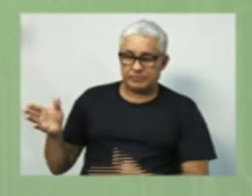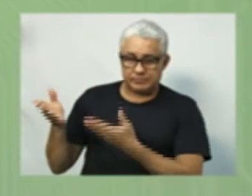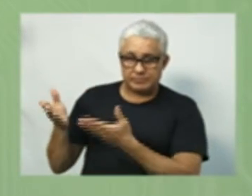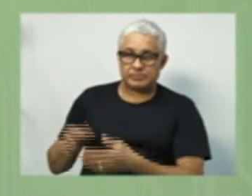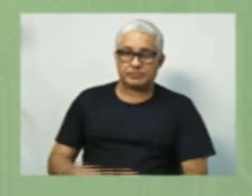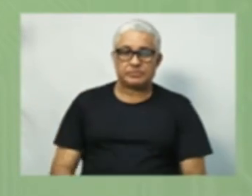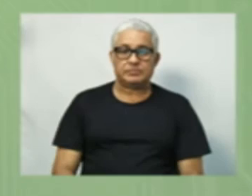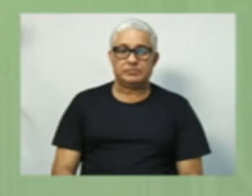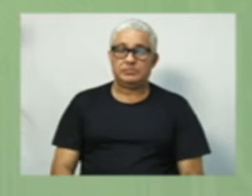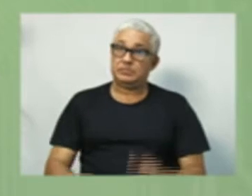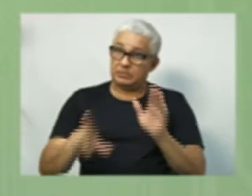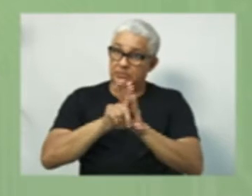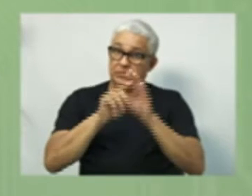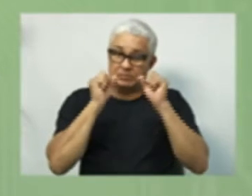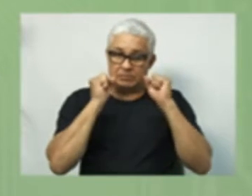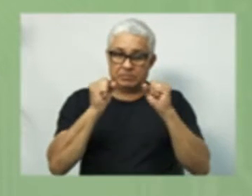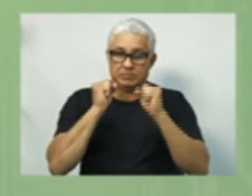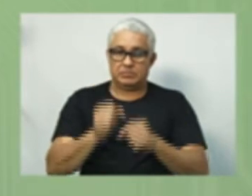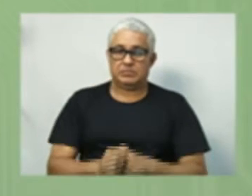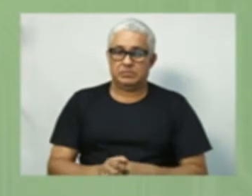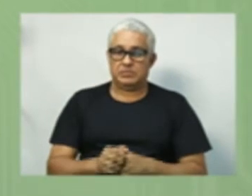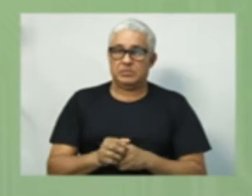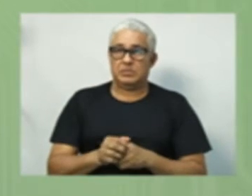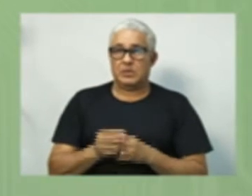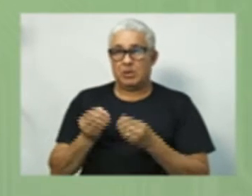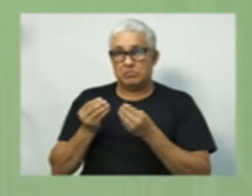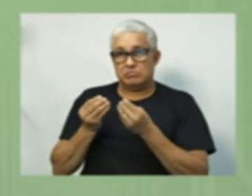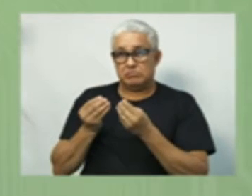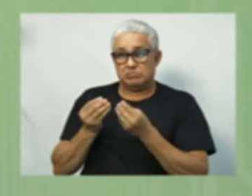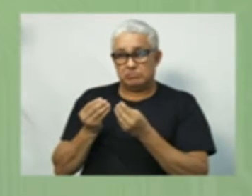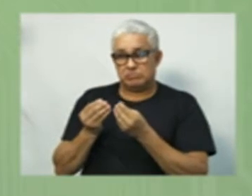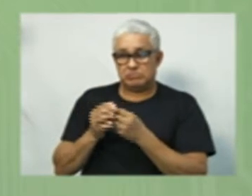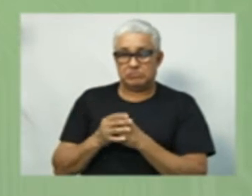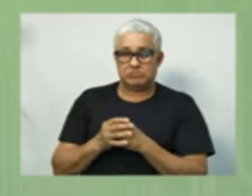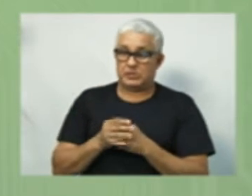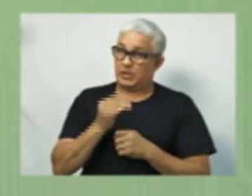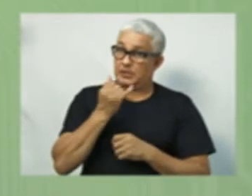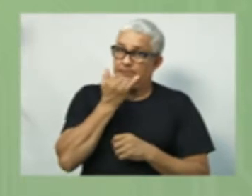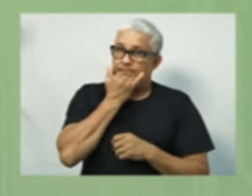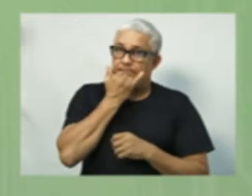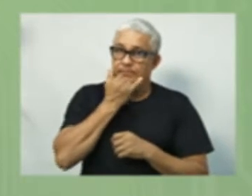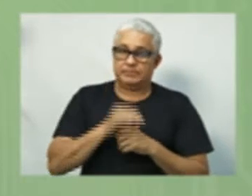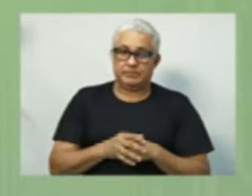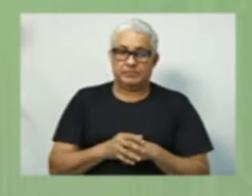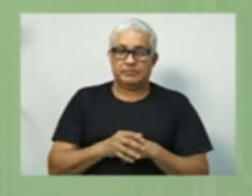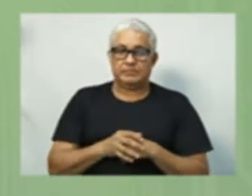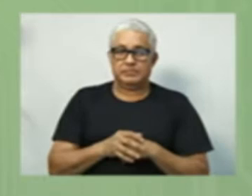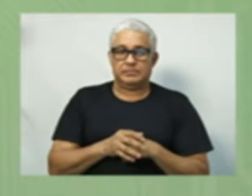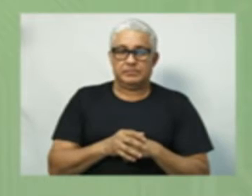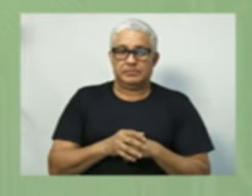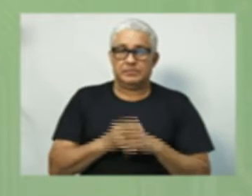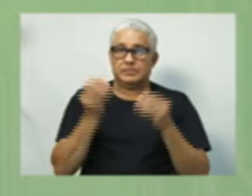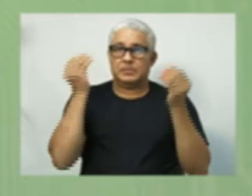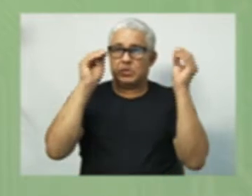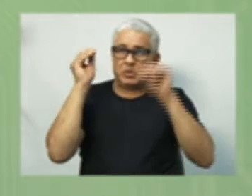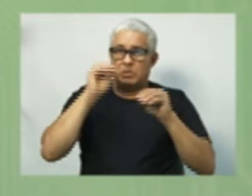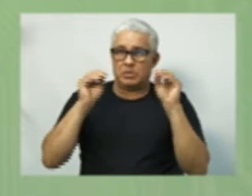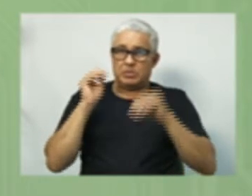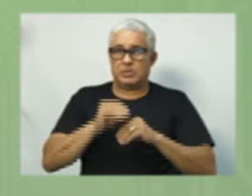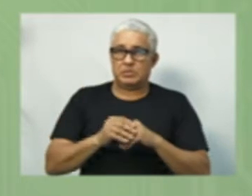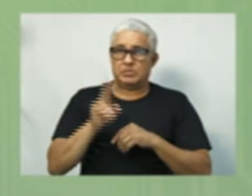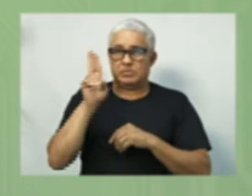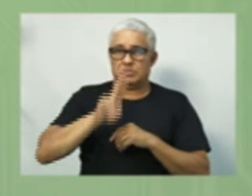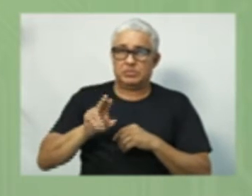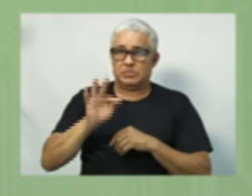lei poderá atribuir... Questão 1, perdão. Preencha corretamente as lacunas utilizando os termos